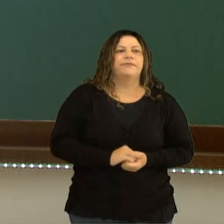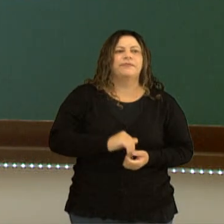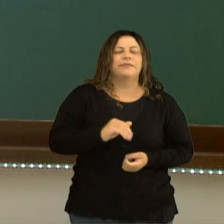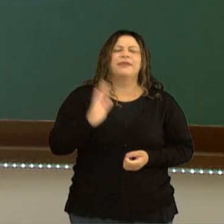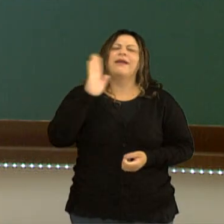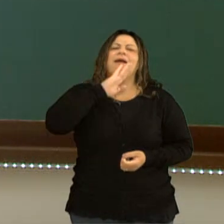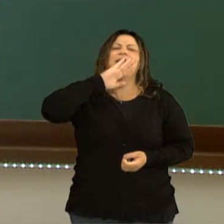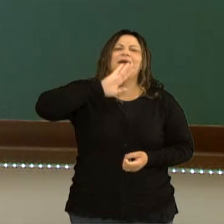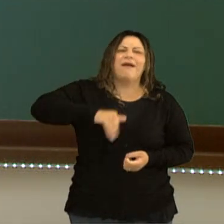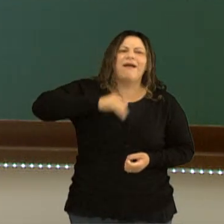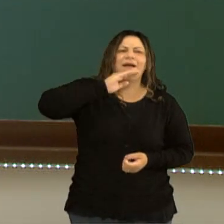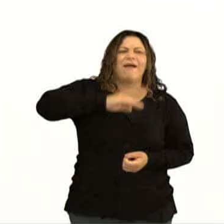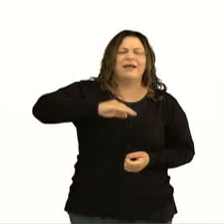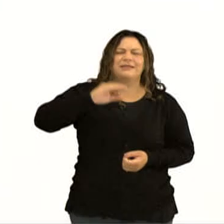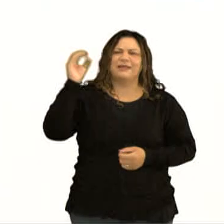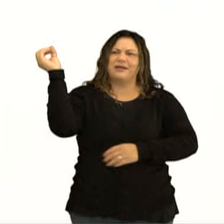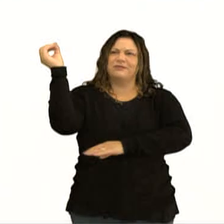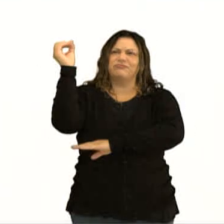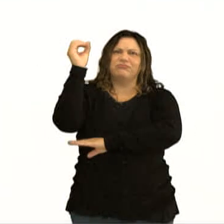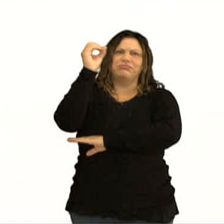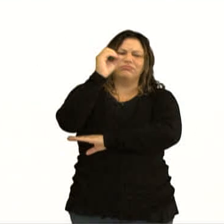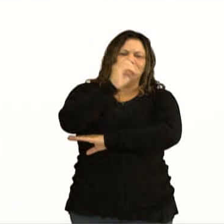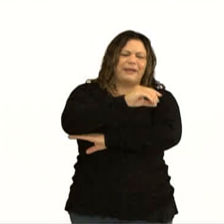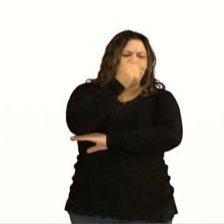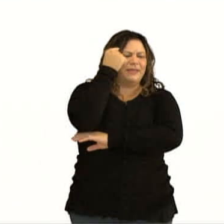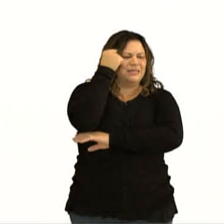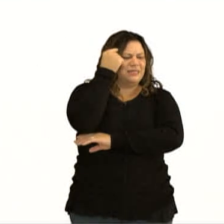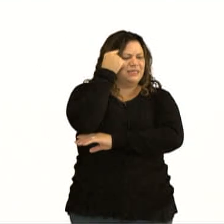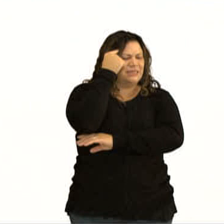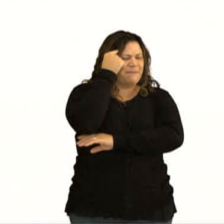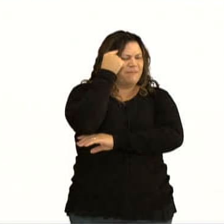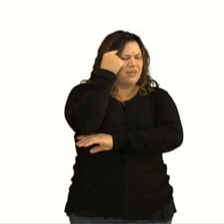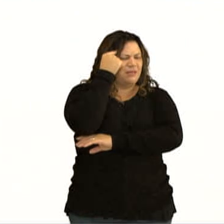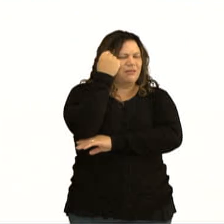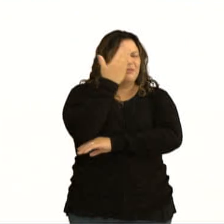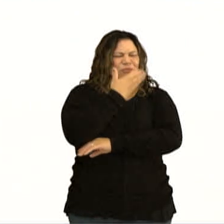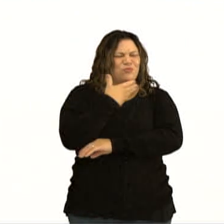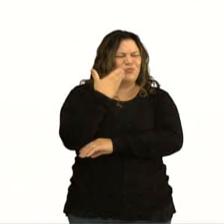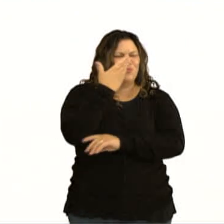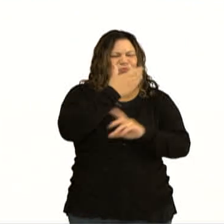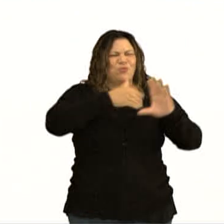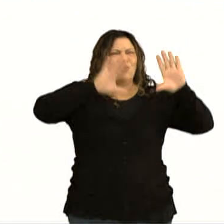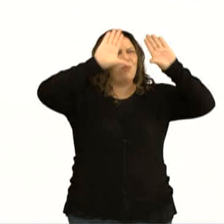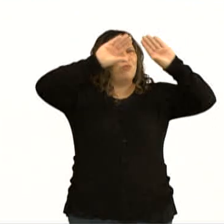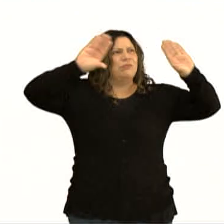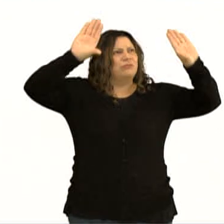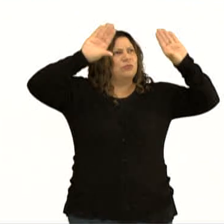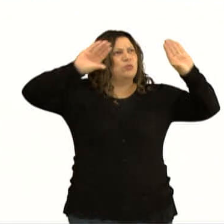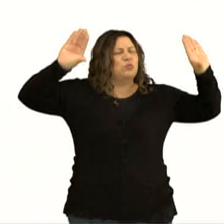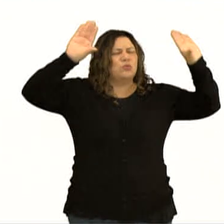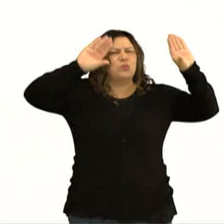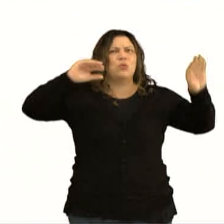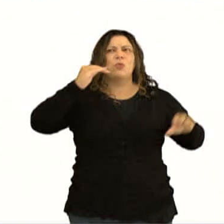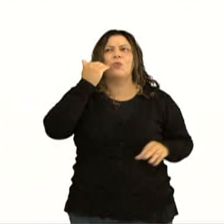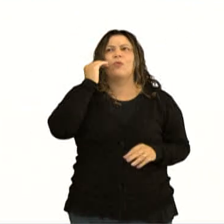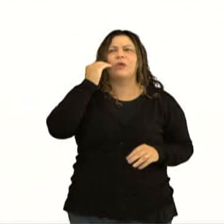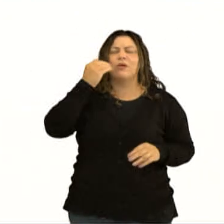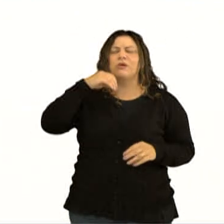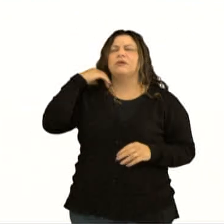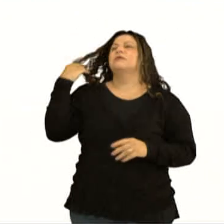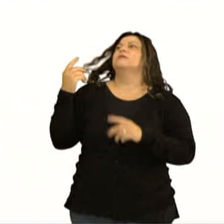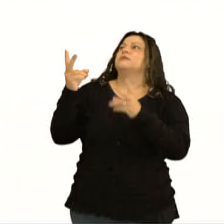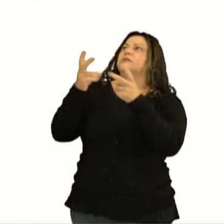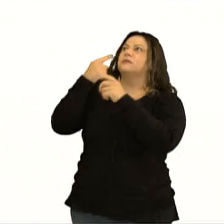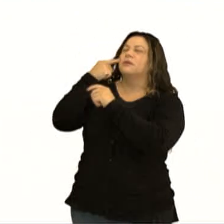descia, pensativa e doce, com nuvenzinhas cor-de-rosa. Então, esse eu lírico nos mostra aqui que